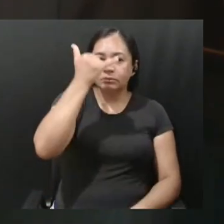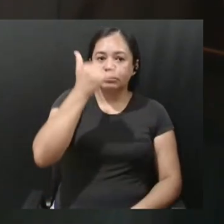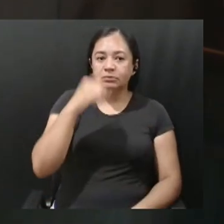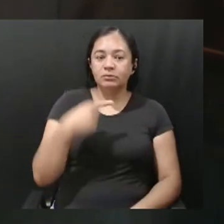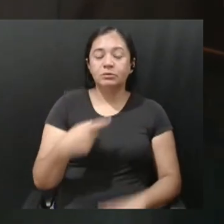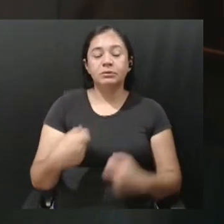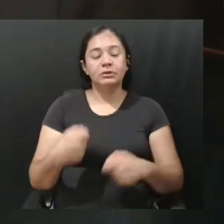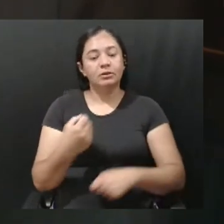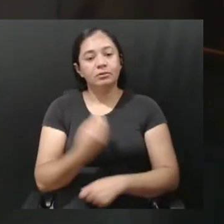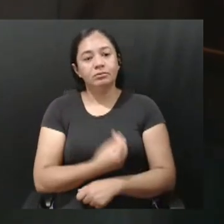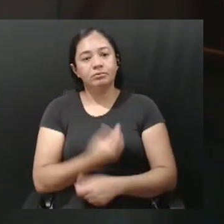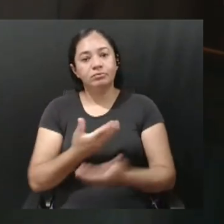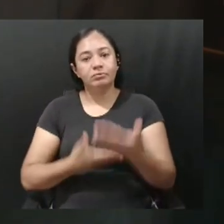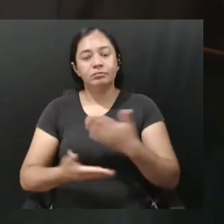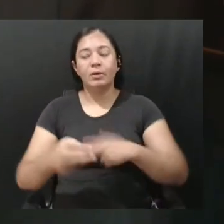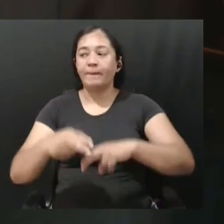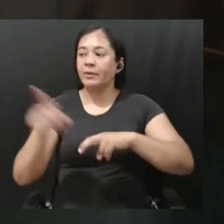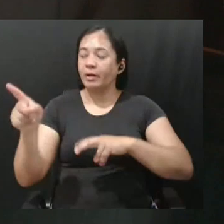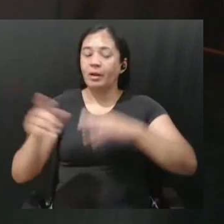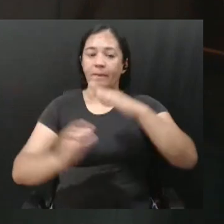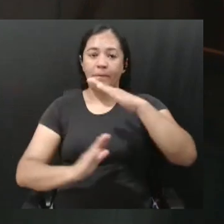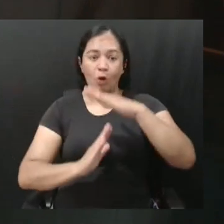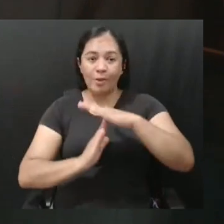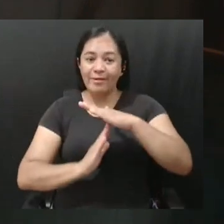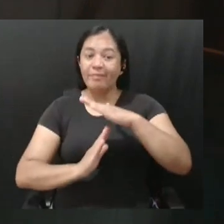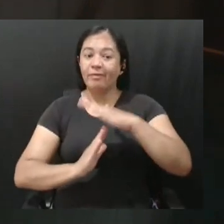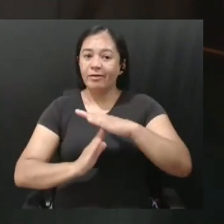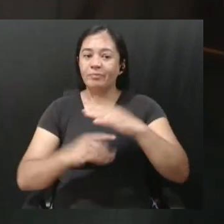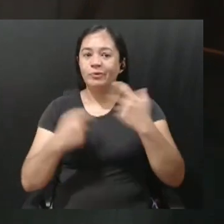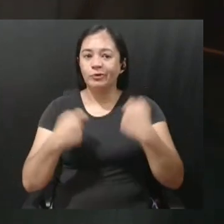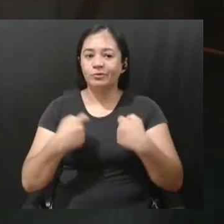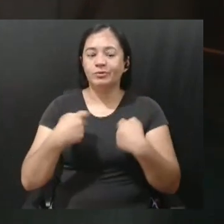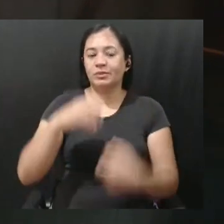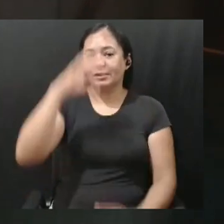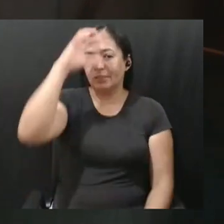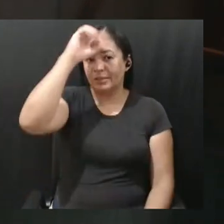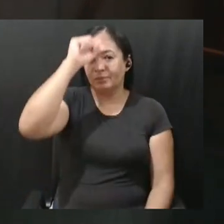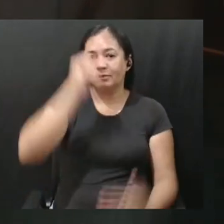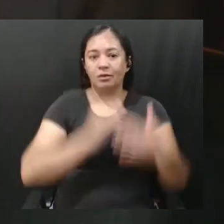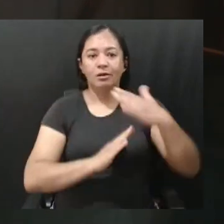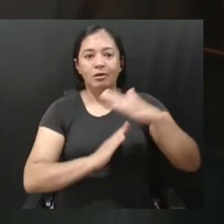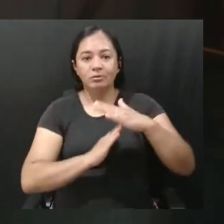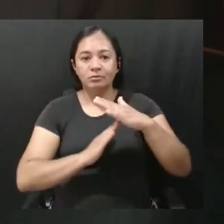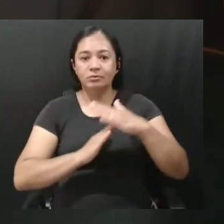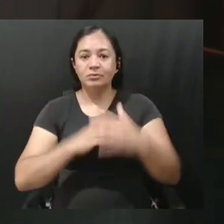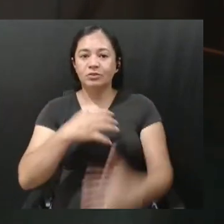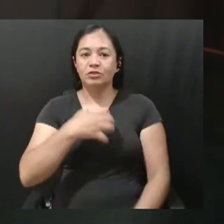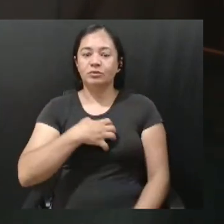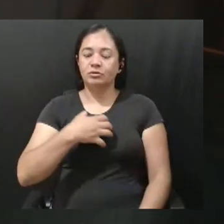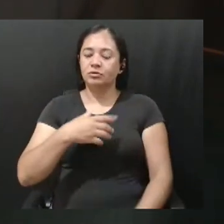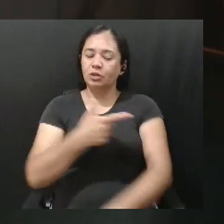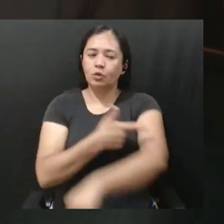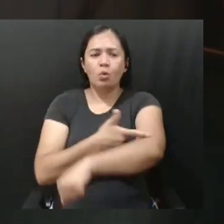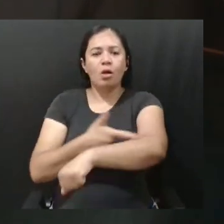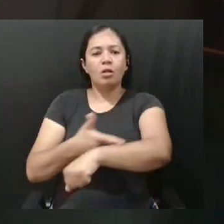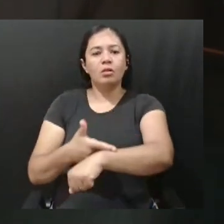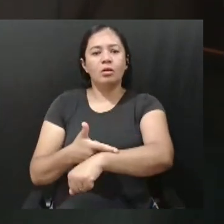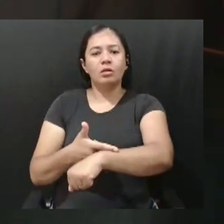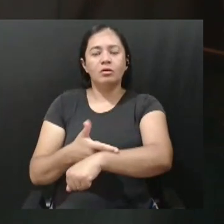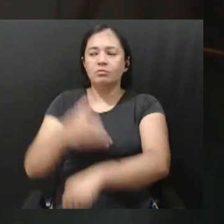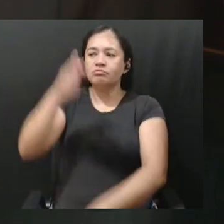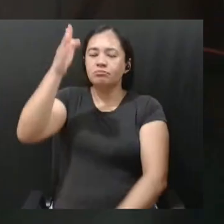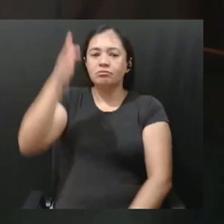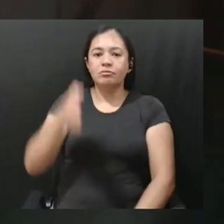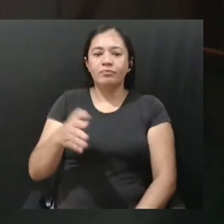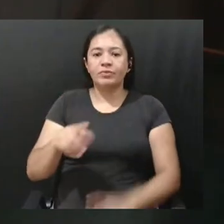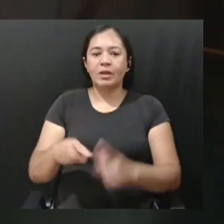limites. Então a gente precisa aprender a colocar limites de forma elegante, de forma assertiva, sem criar um clima